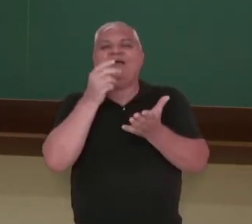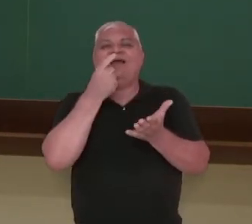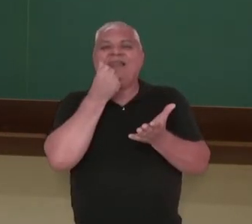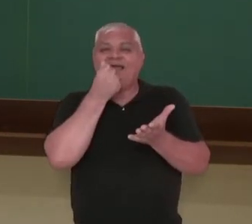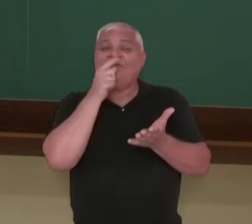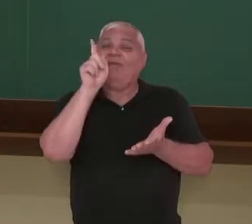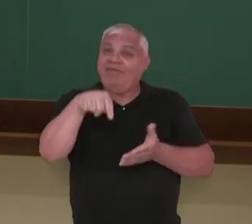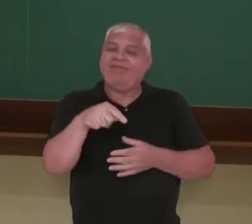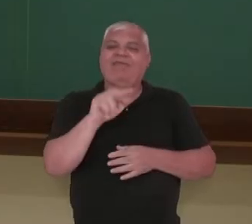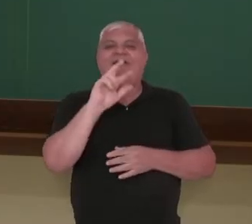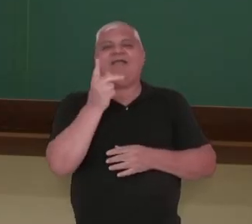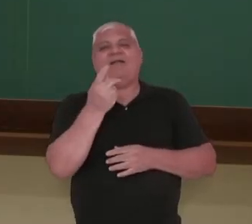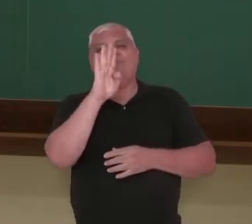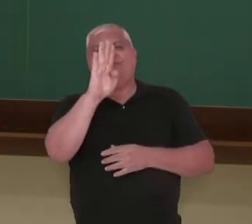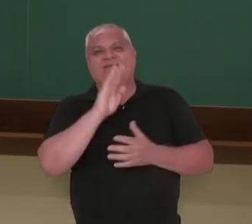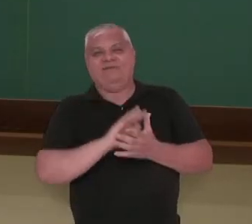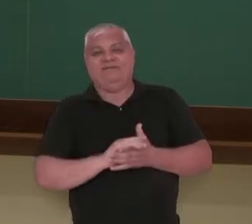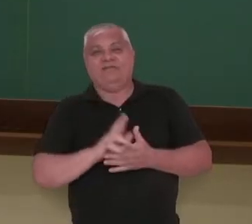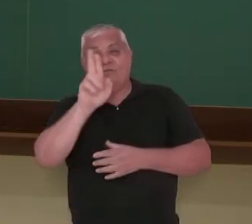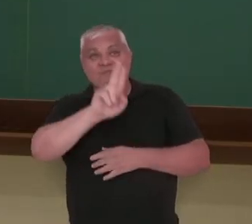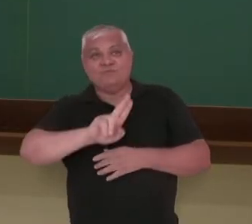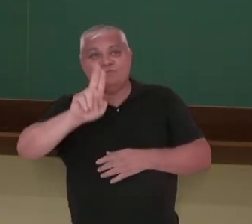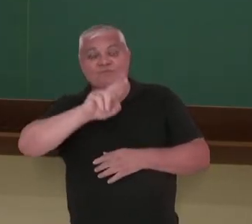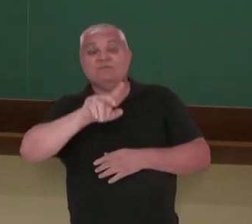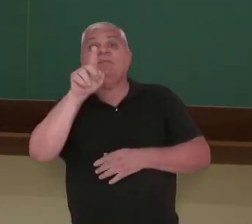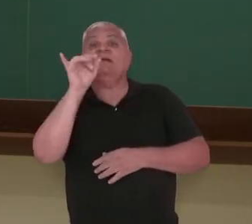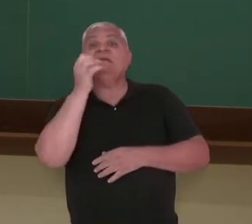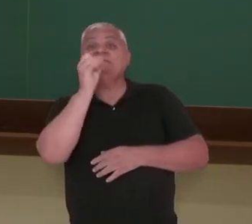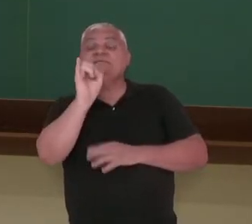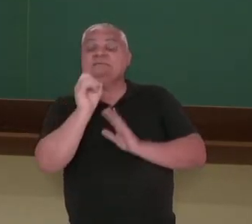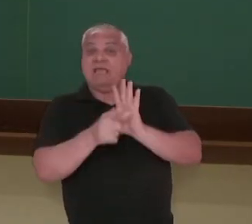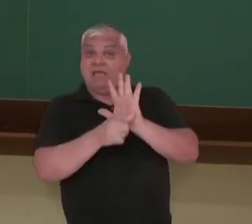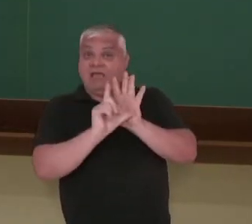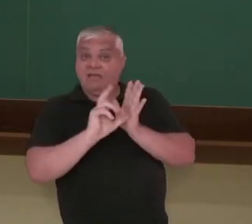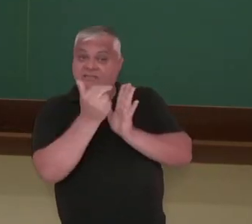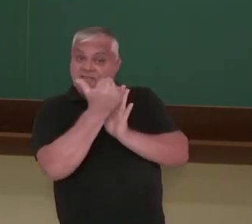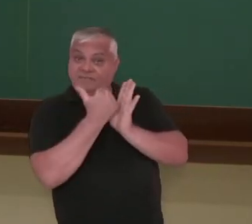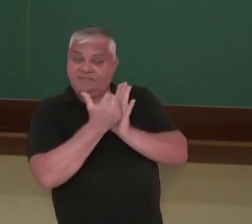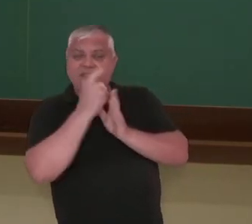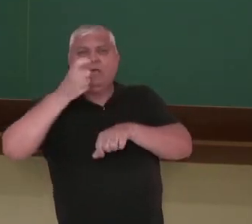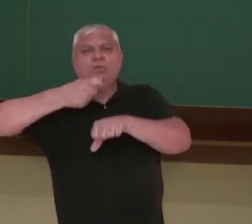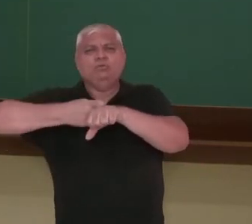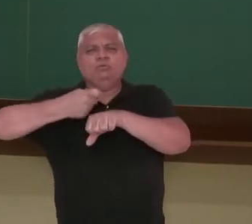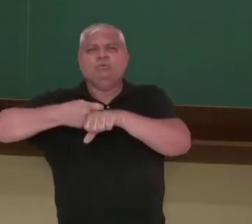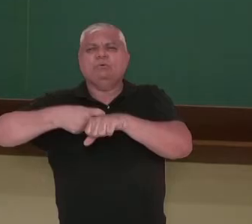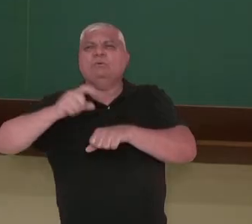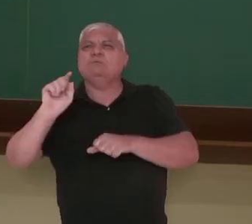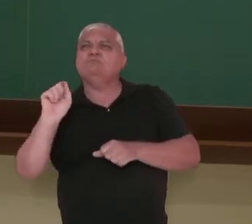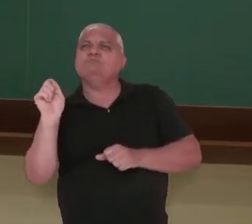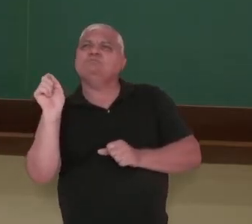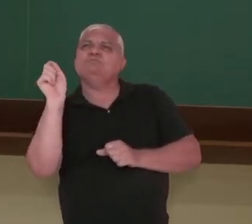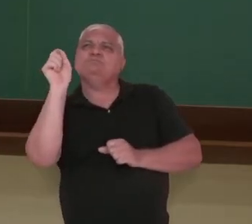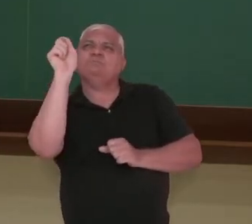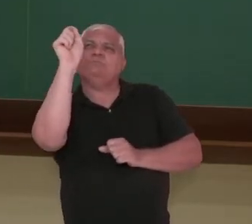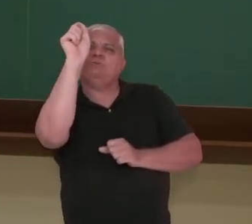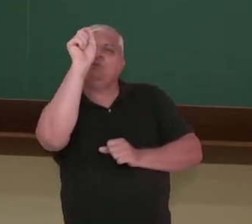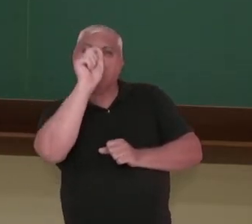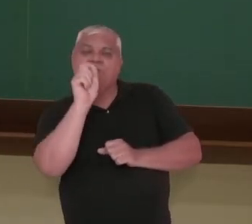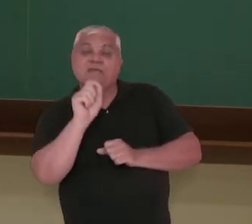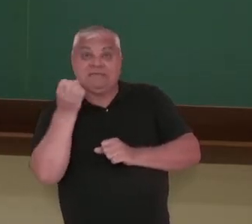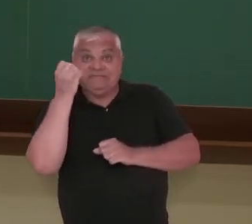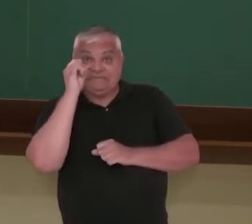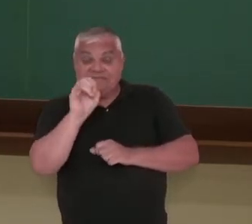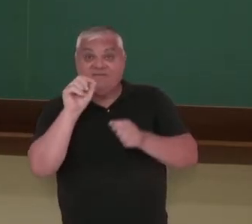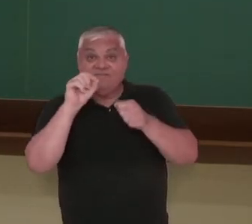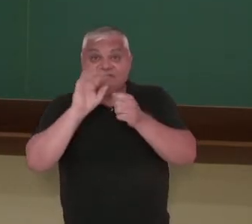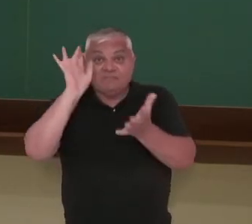um esboço em uma tela, você vai utilizar um lápis bastante duro, porque você quer que seja uma coisa bem fraquinha que não marque. Mas quando você vai fazer um desenho que é